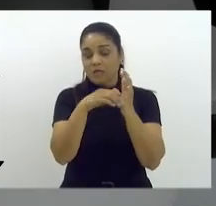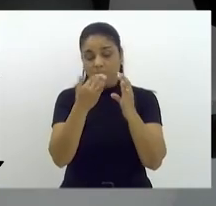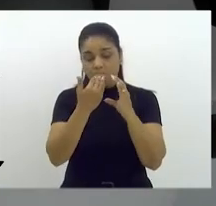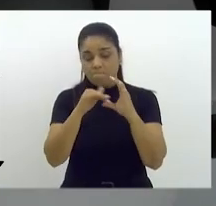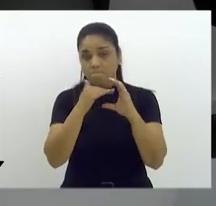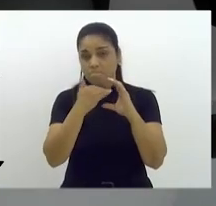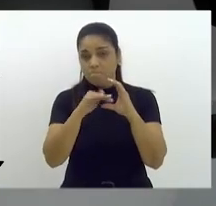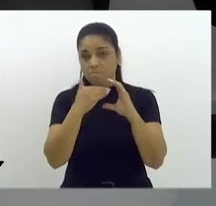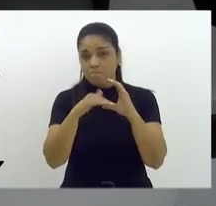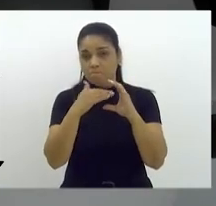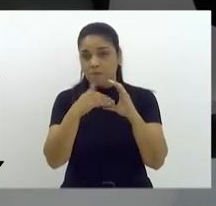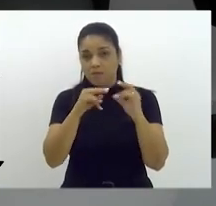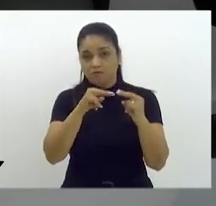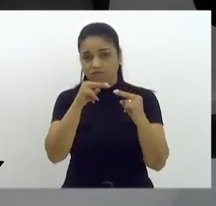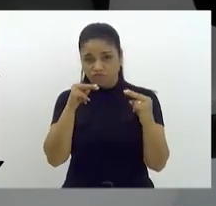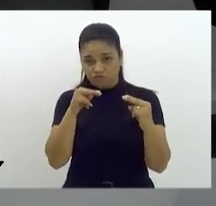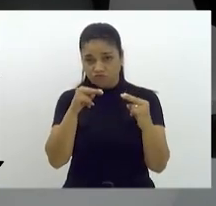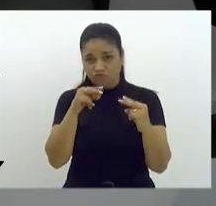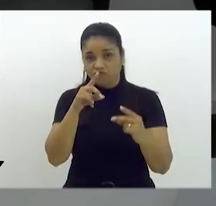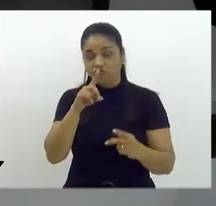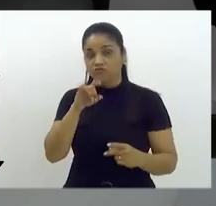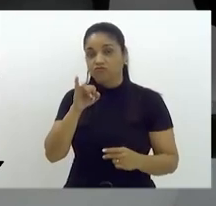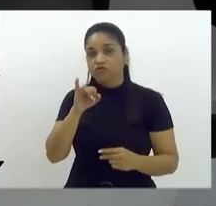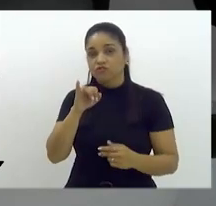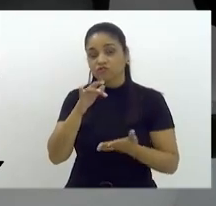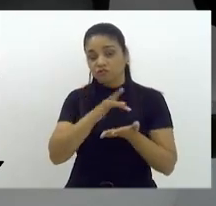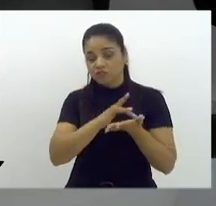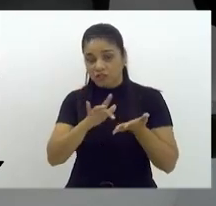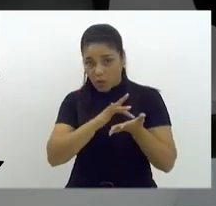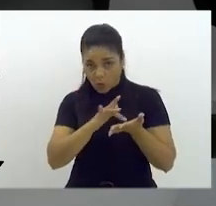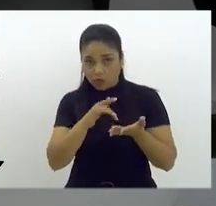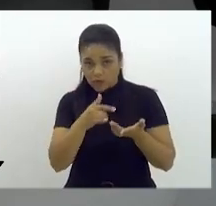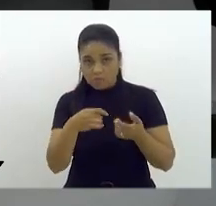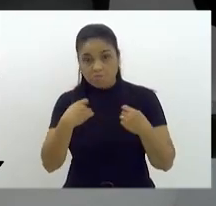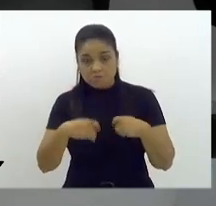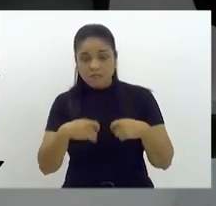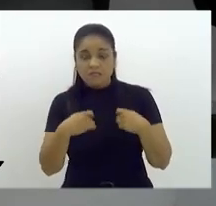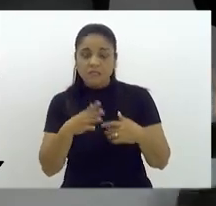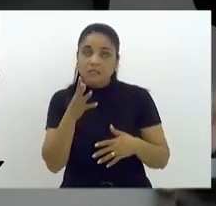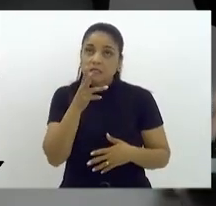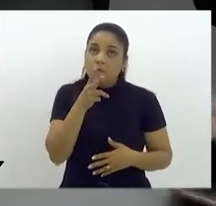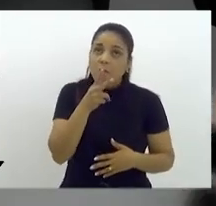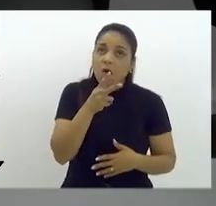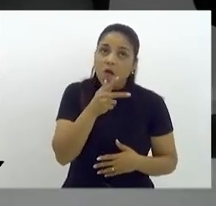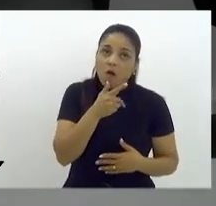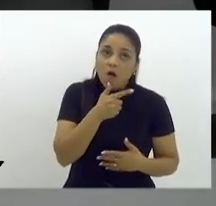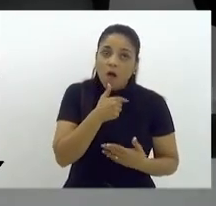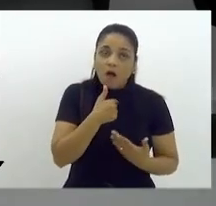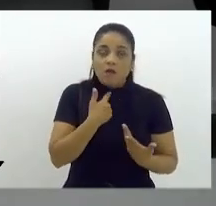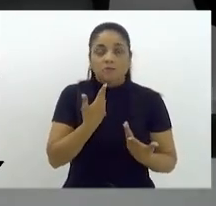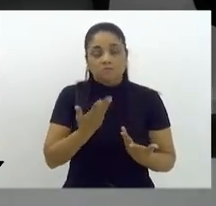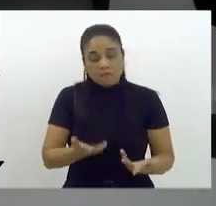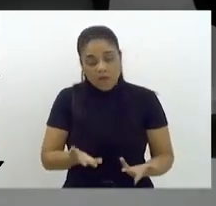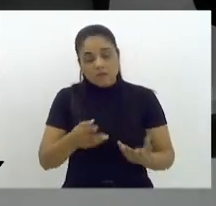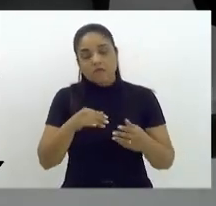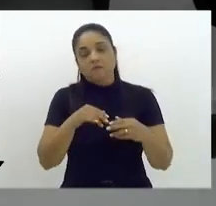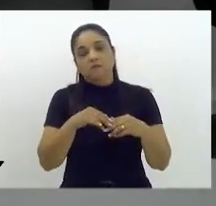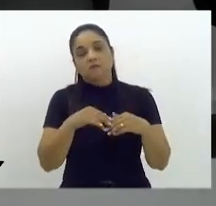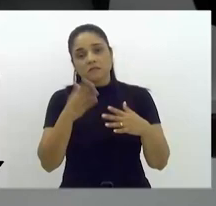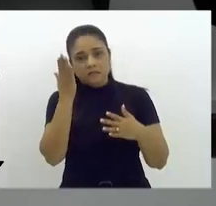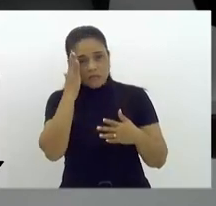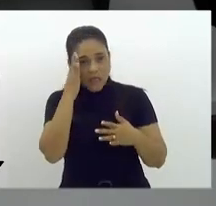ela demora a um trâmite embora tudo seja feita de forma eletrônica atualmente